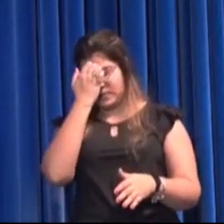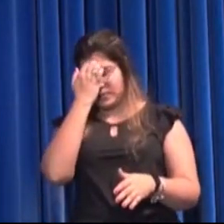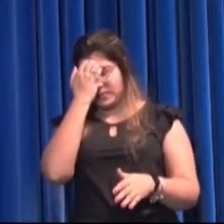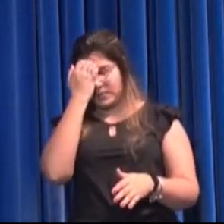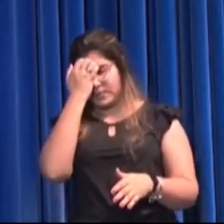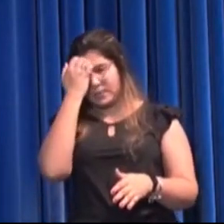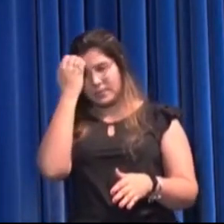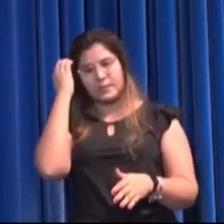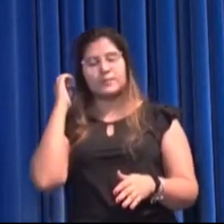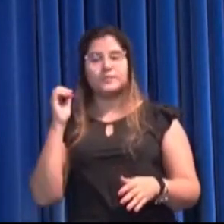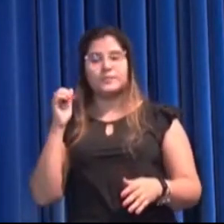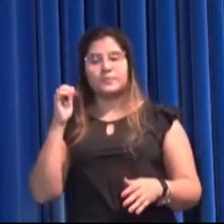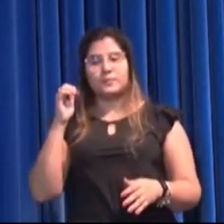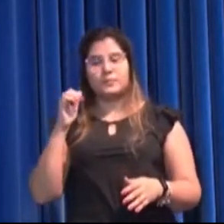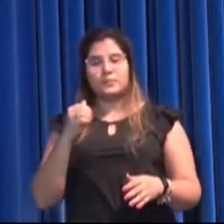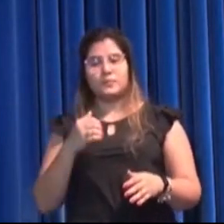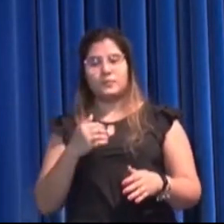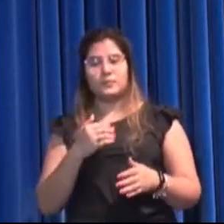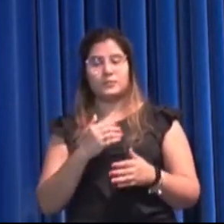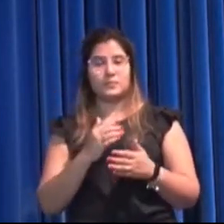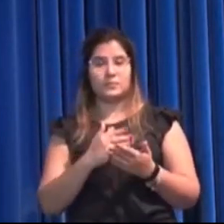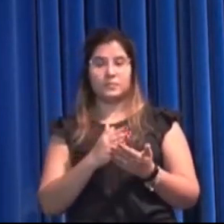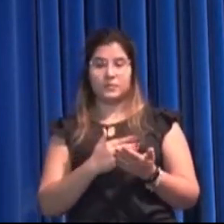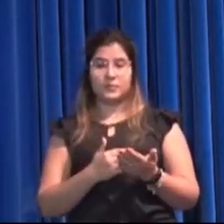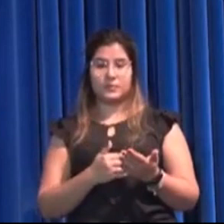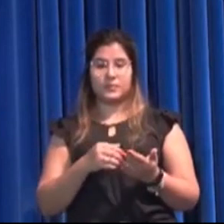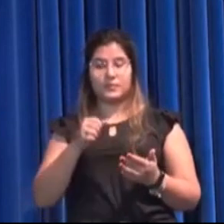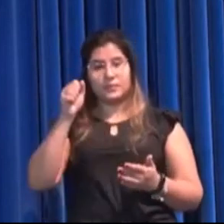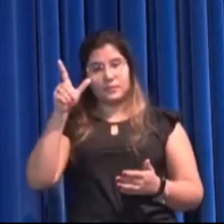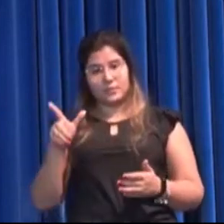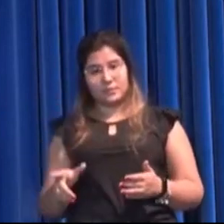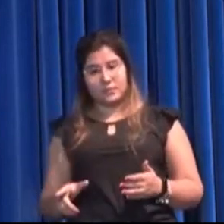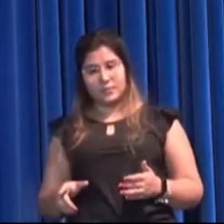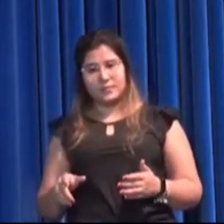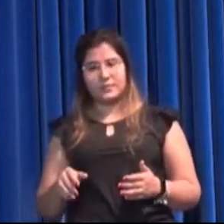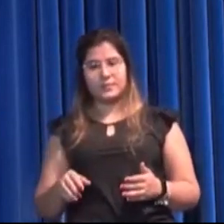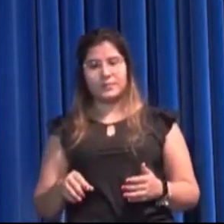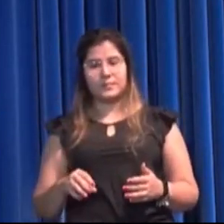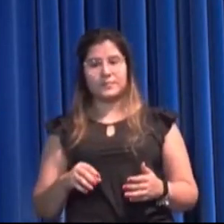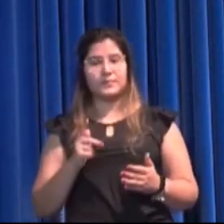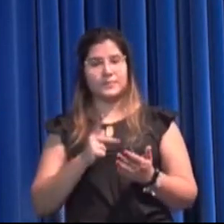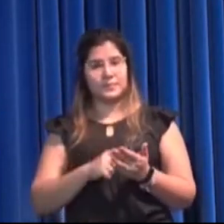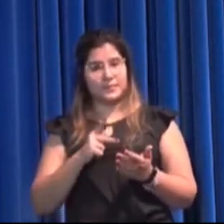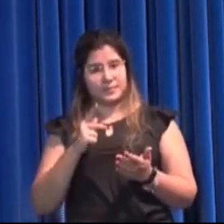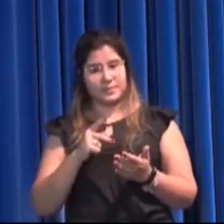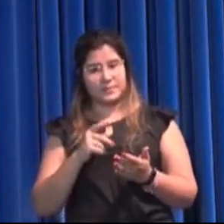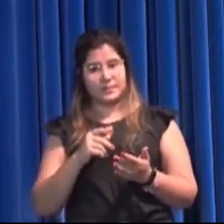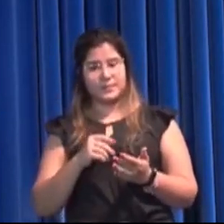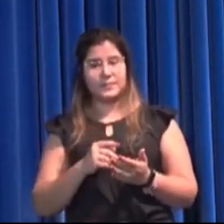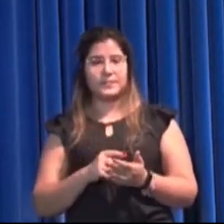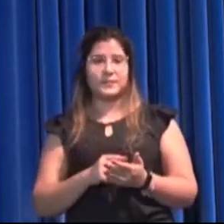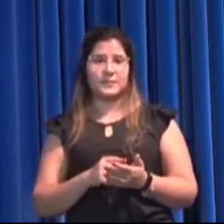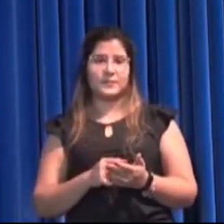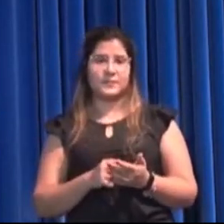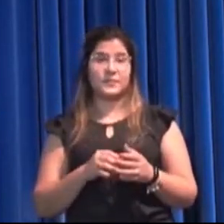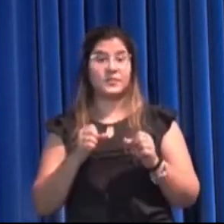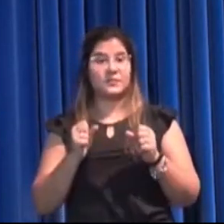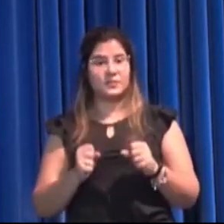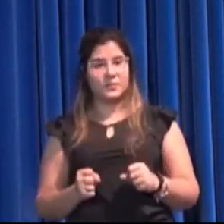se converter dos seus retos caminhos. Quando conhecemos os caminhos do Senhor, podemos